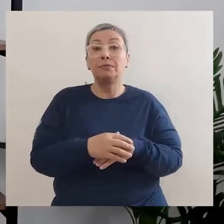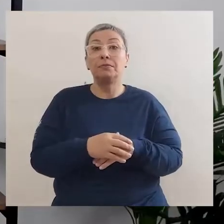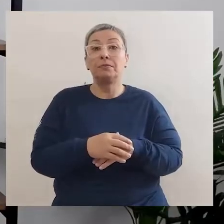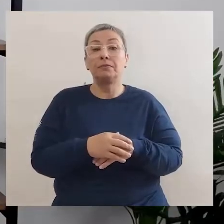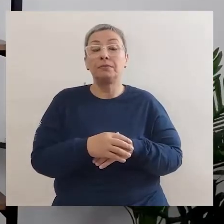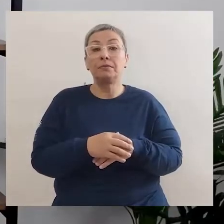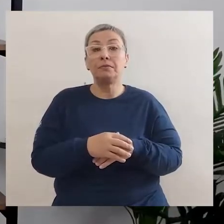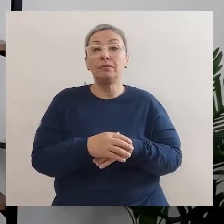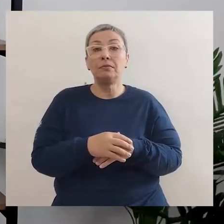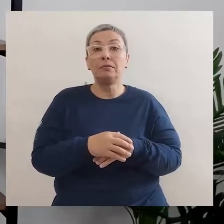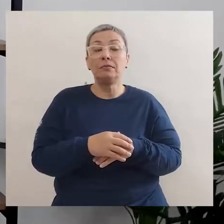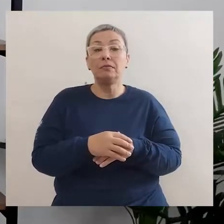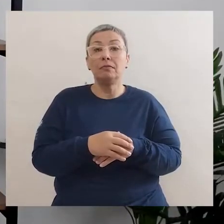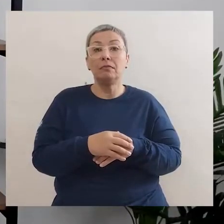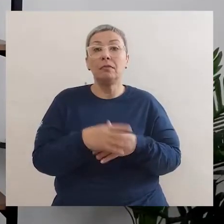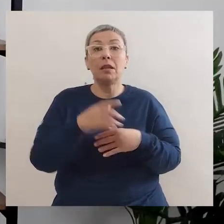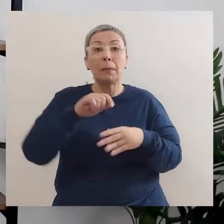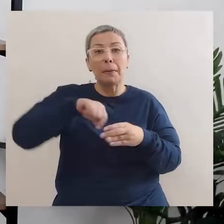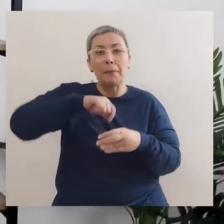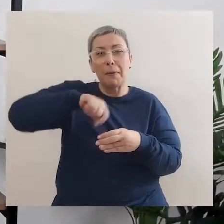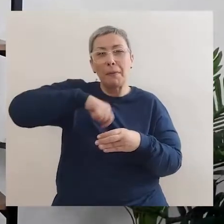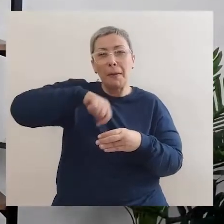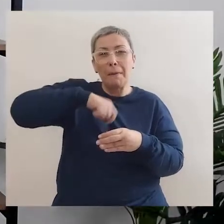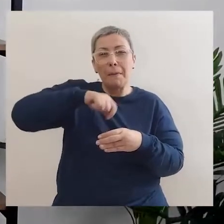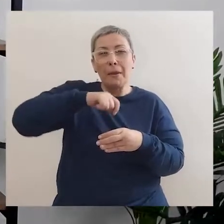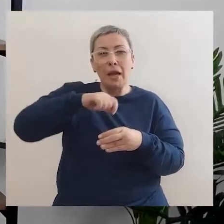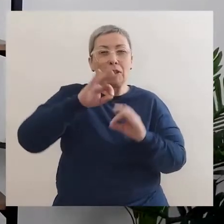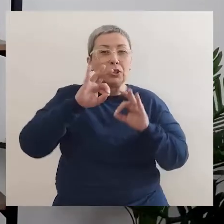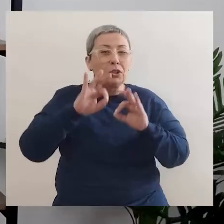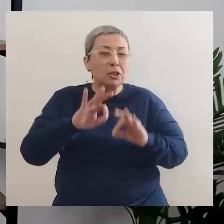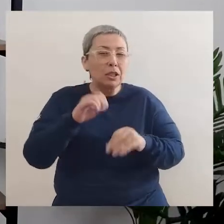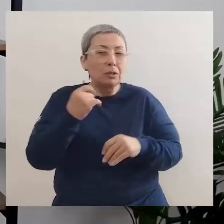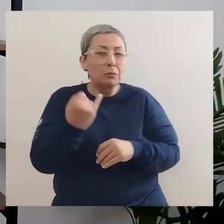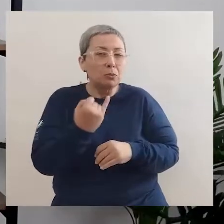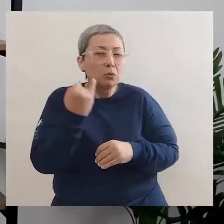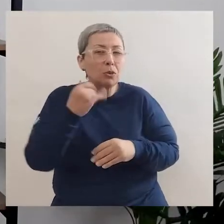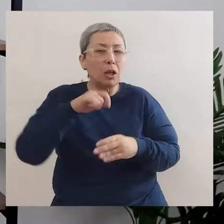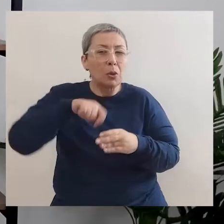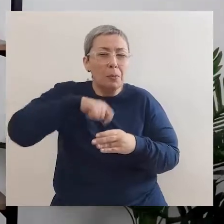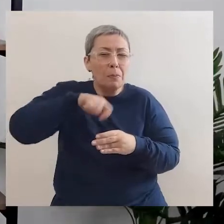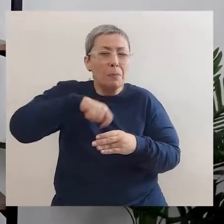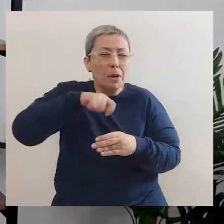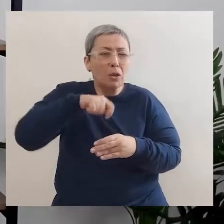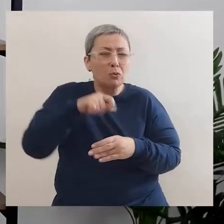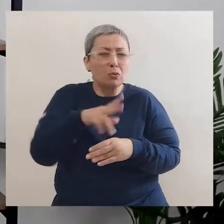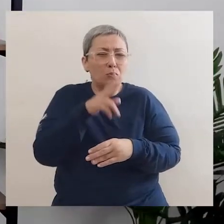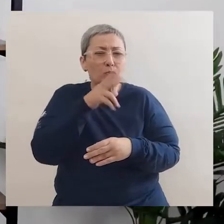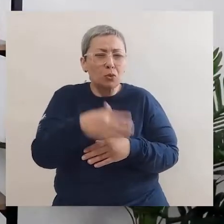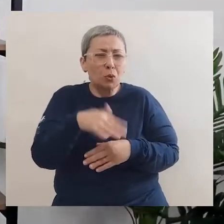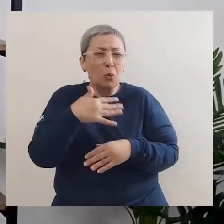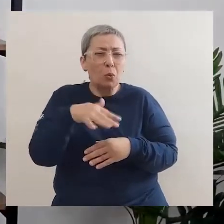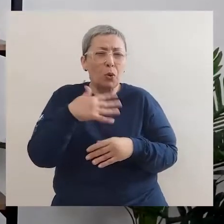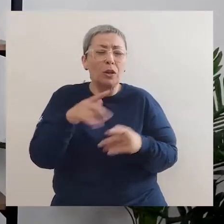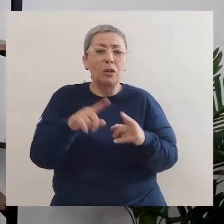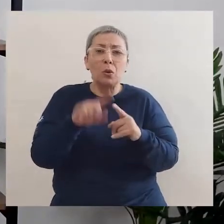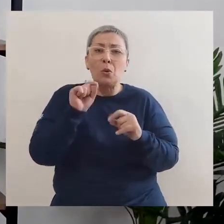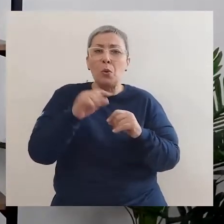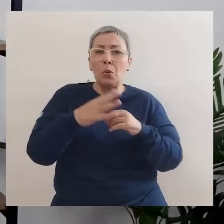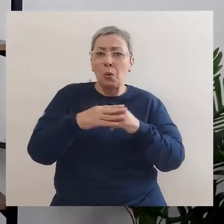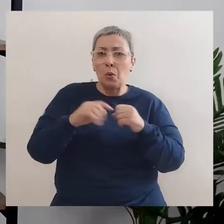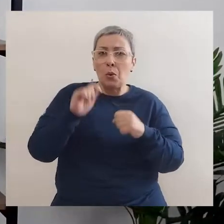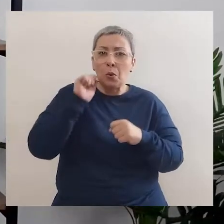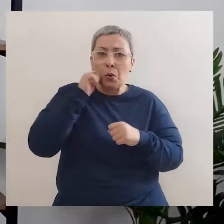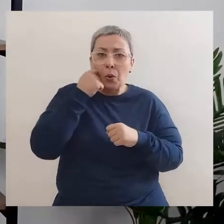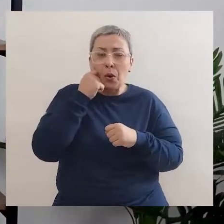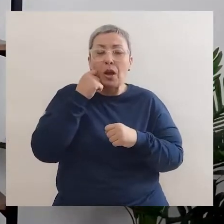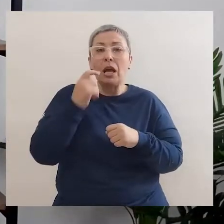mexe. O segredo está na mistura, tem que mexer bastante, entendeu? O carvão, essas duas